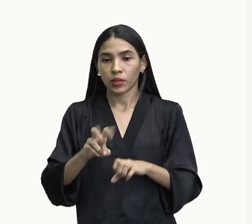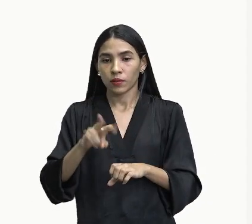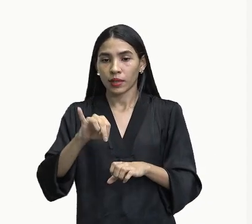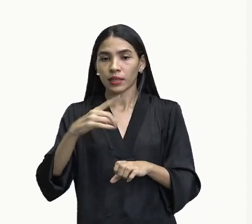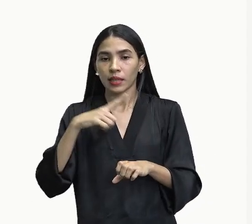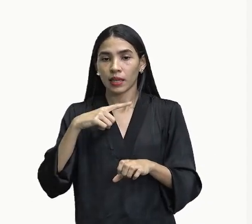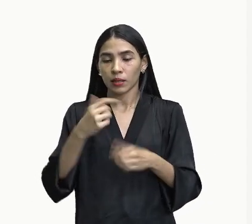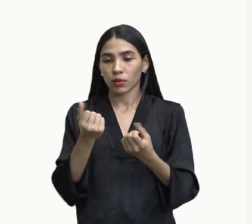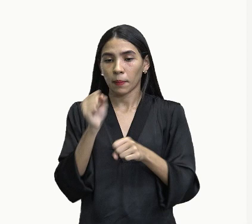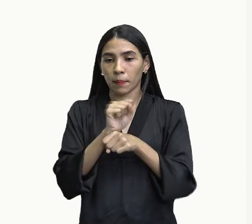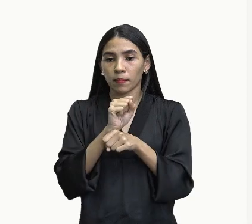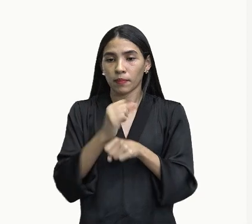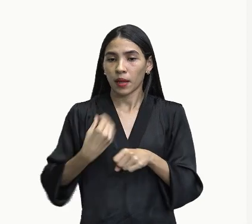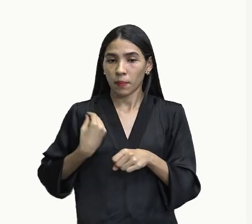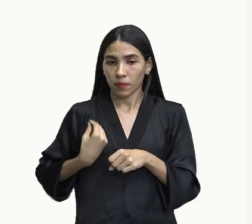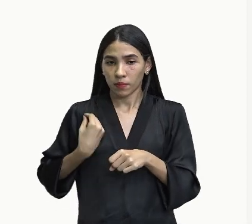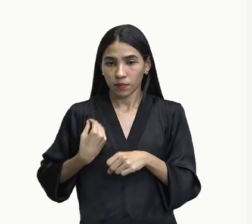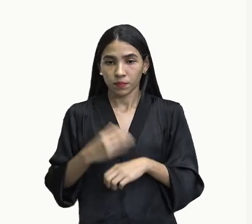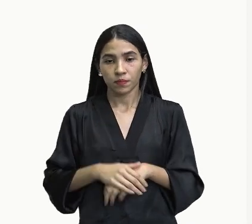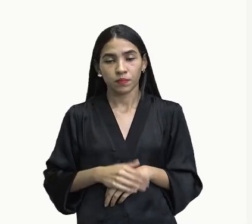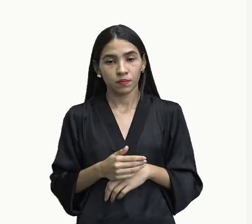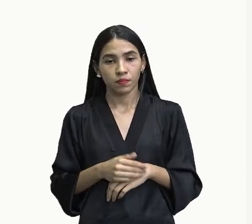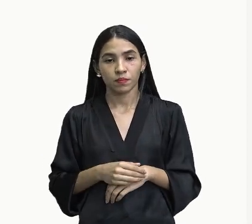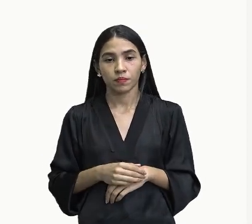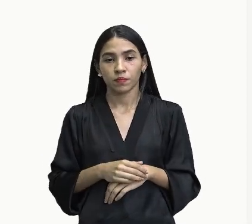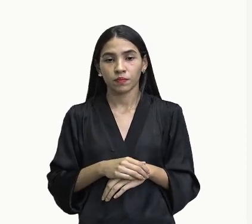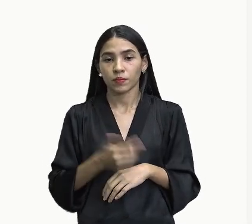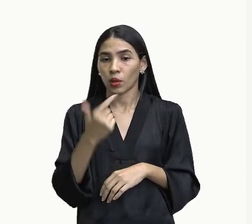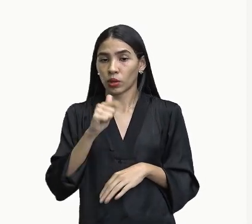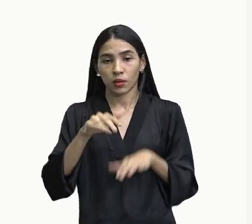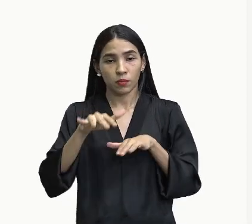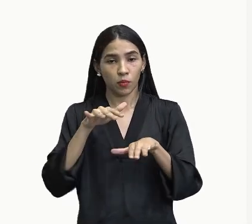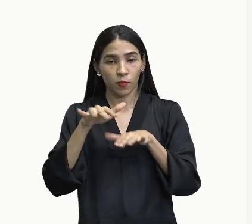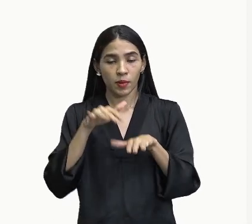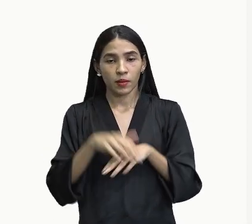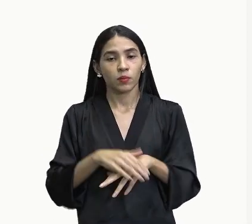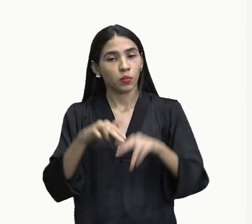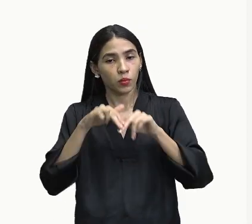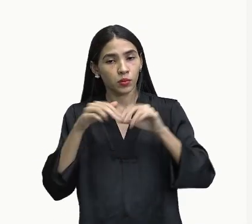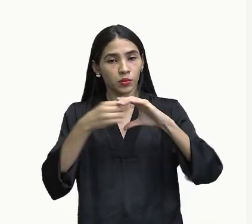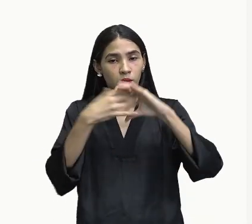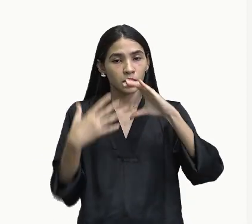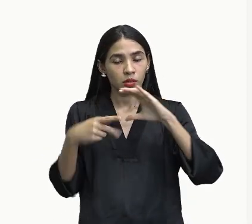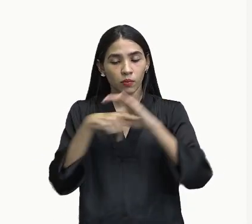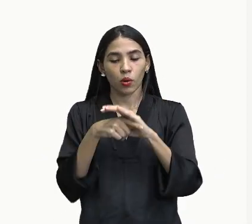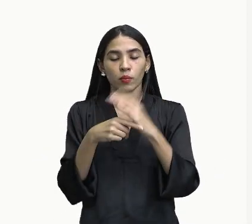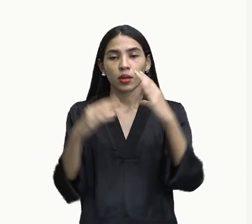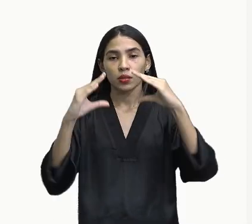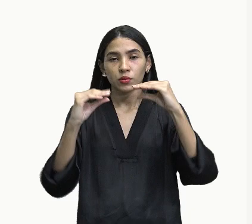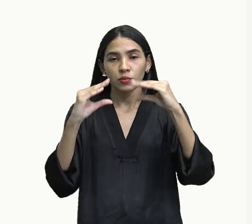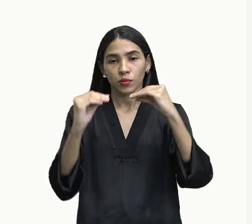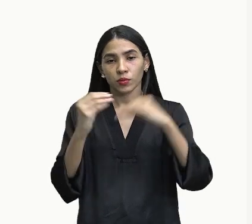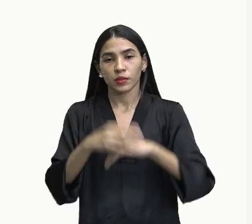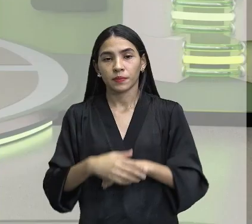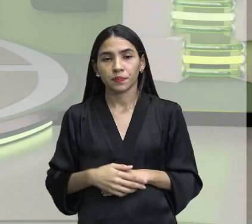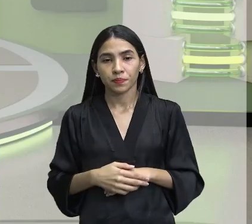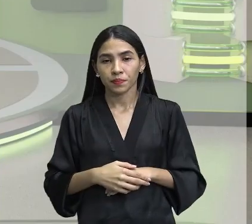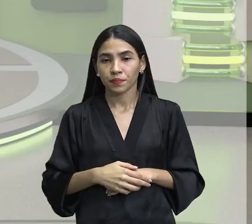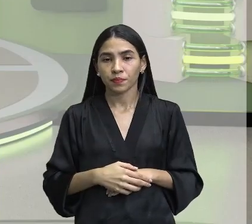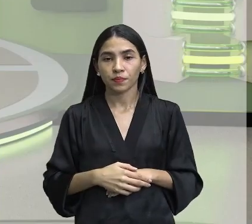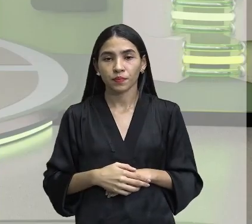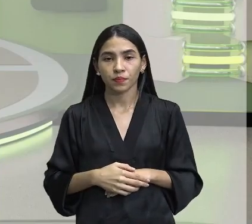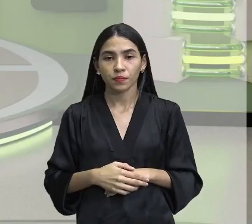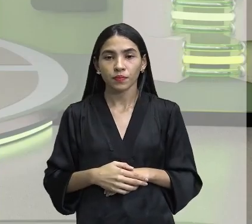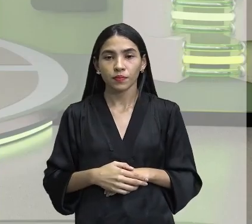séssil o tempo todo, daí ele não sai mais. Por isso essa característica da esponja ter